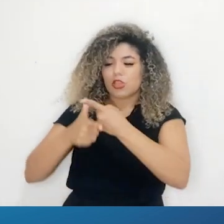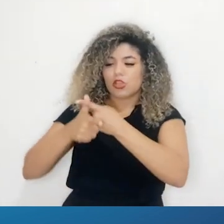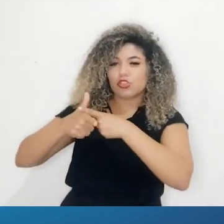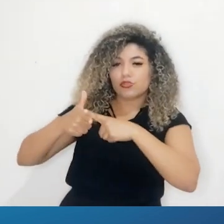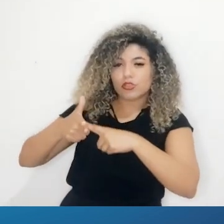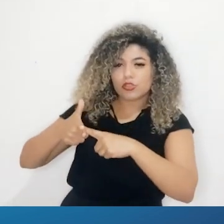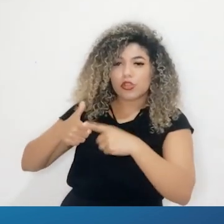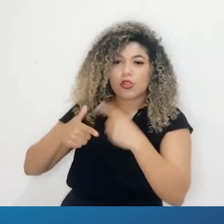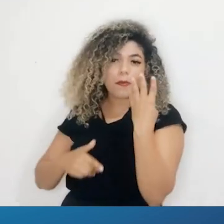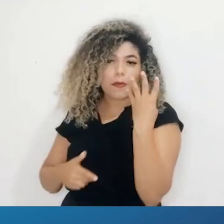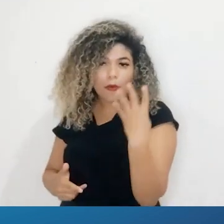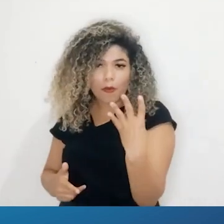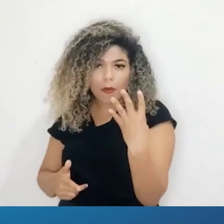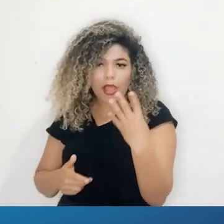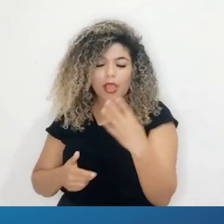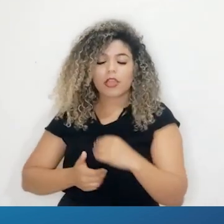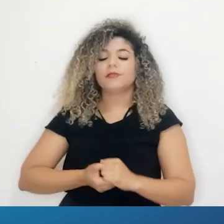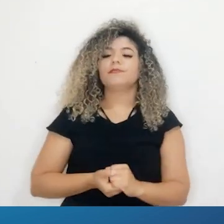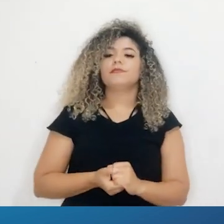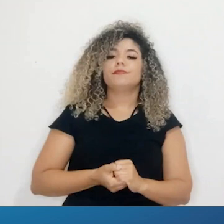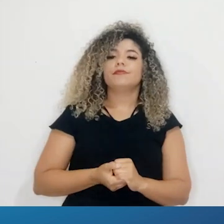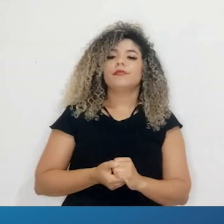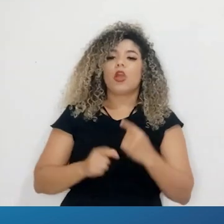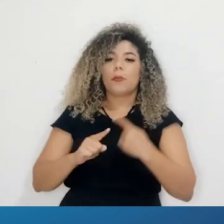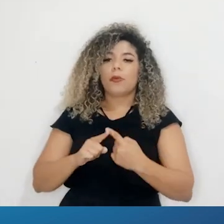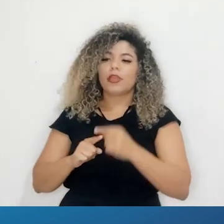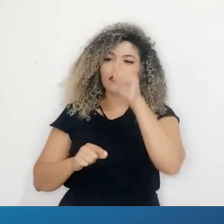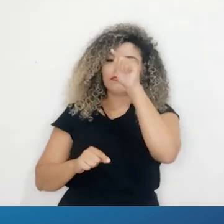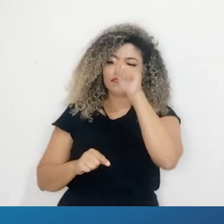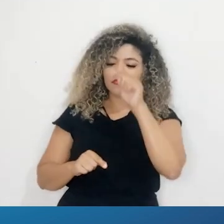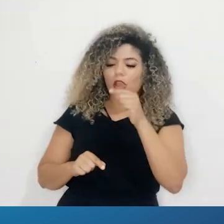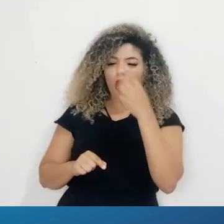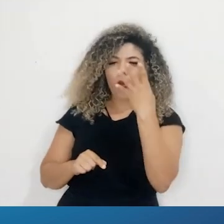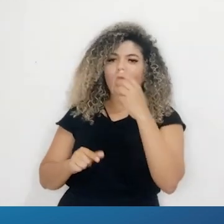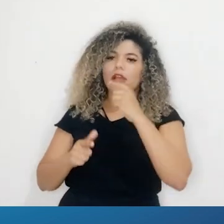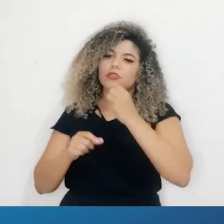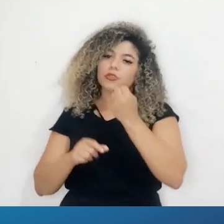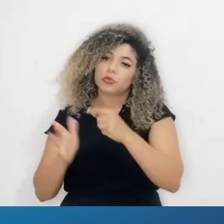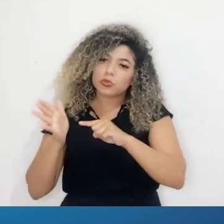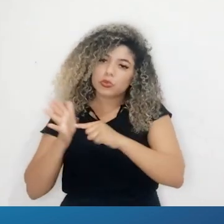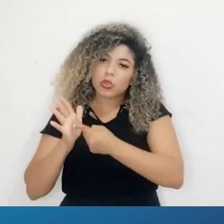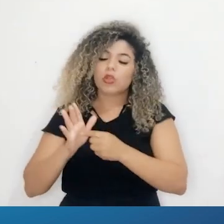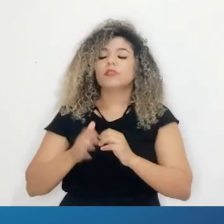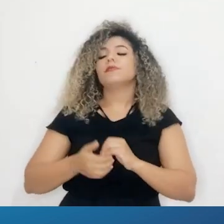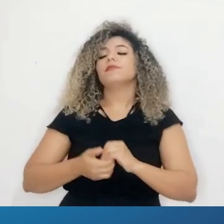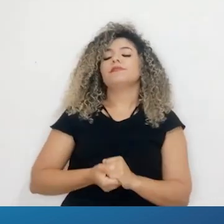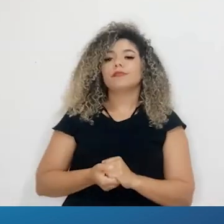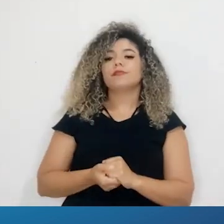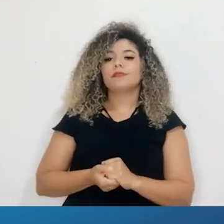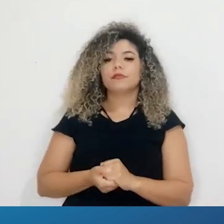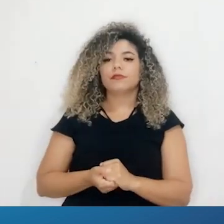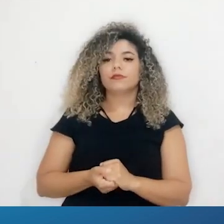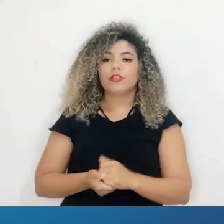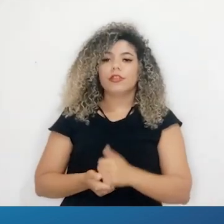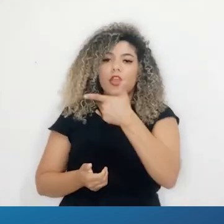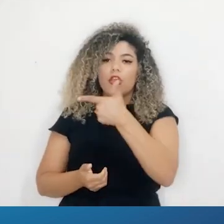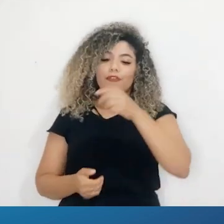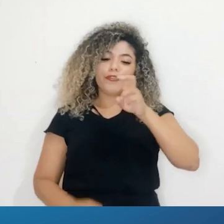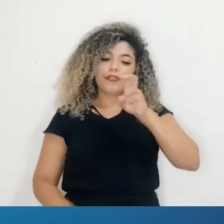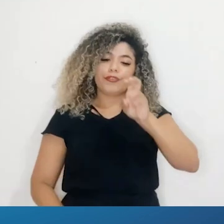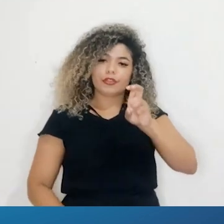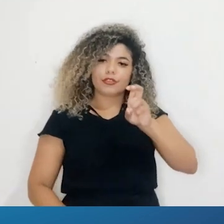dividir por 4 por serem quatro notas a soma de todas essas notas é igual a